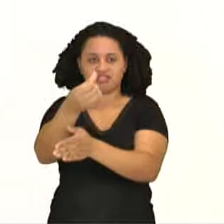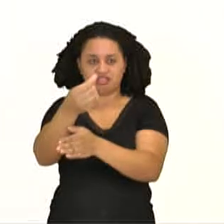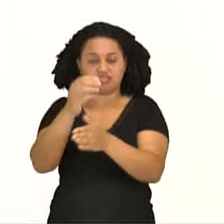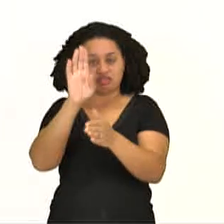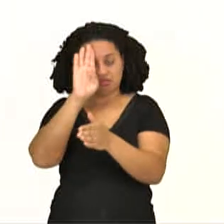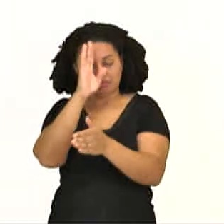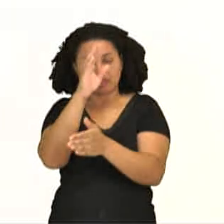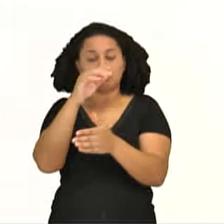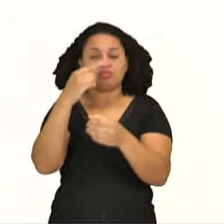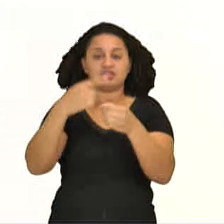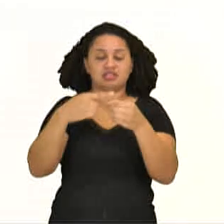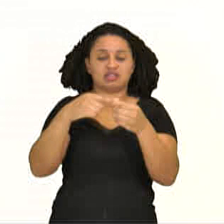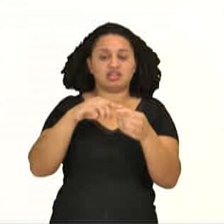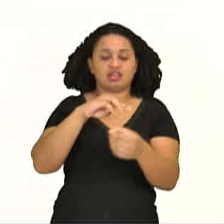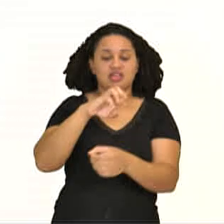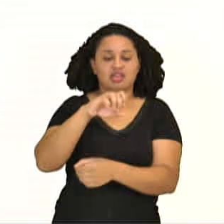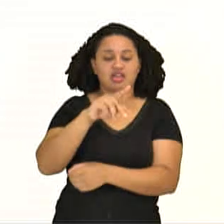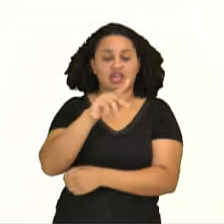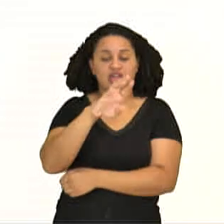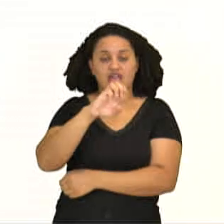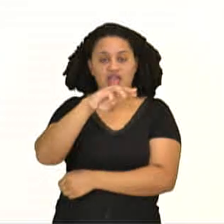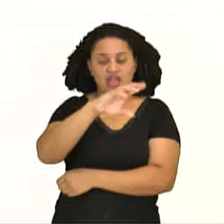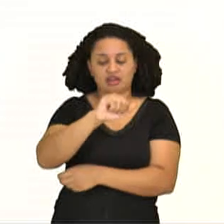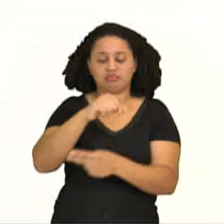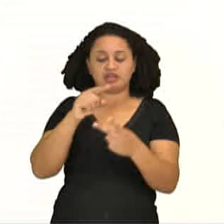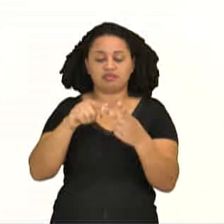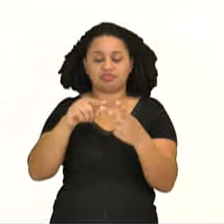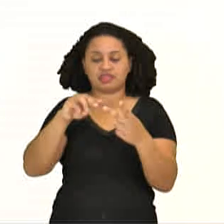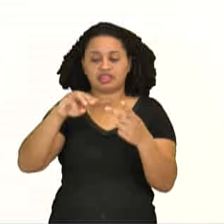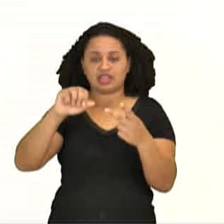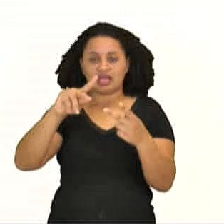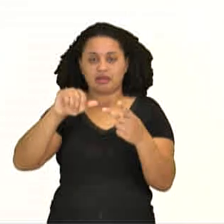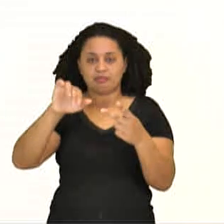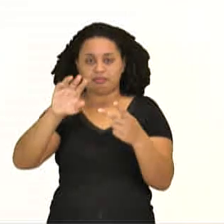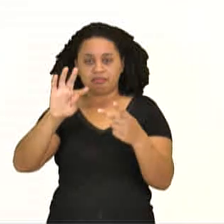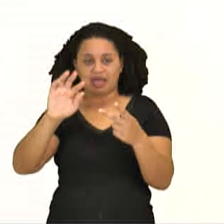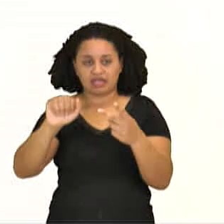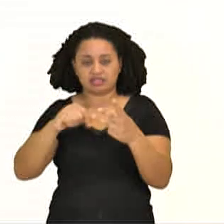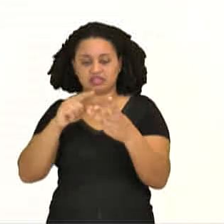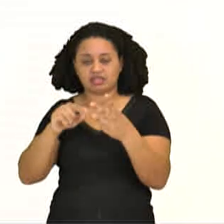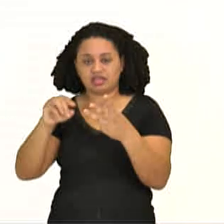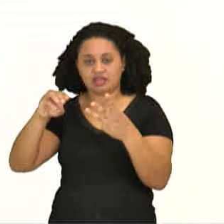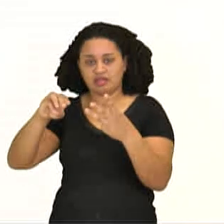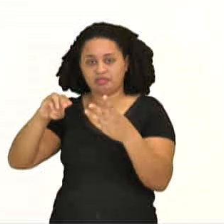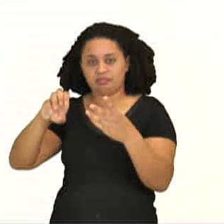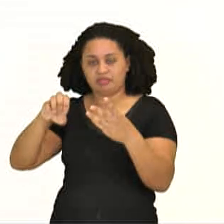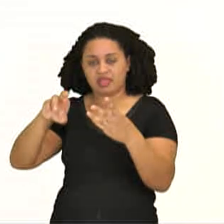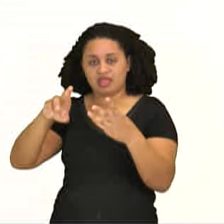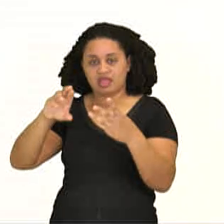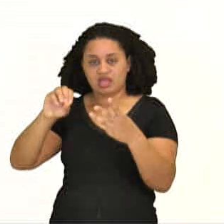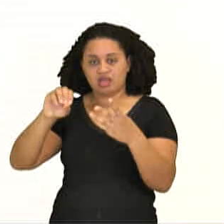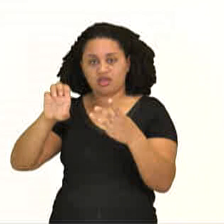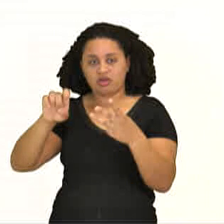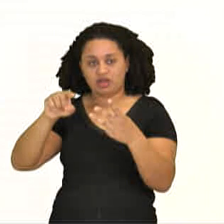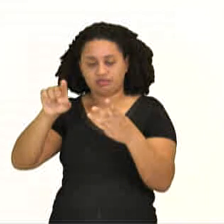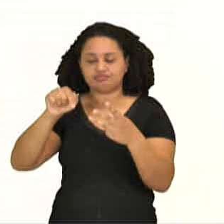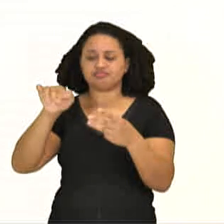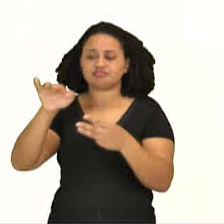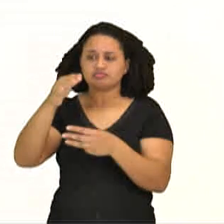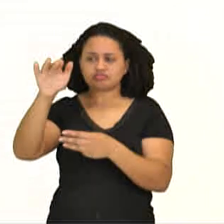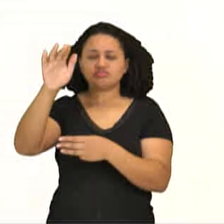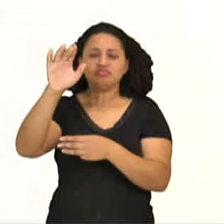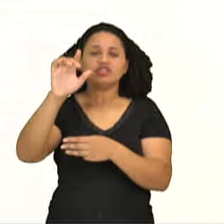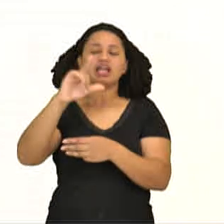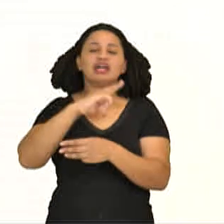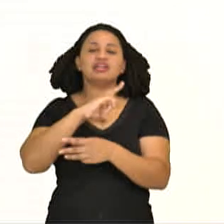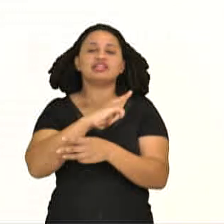Napata e Meroé. Já para a parte de cima, a partir da primeira catarata, fica Assuan, uma cidade